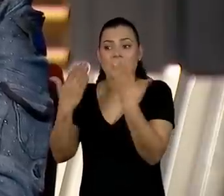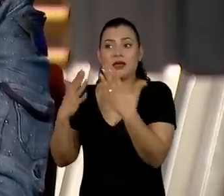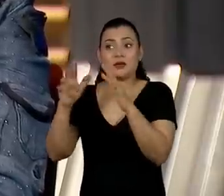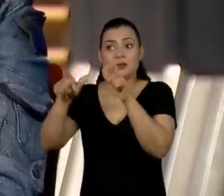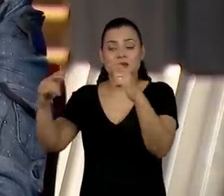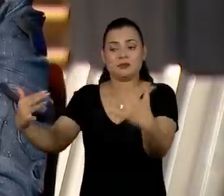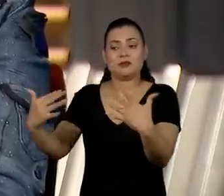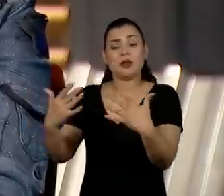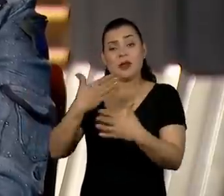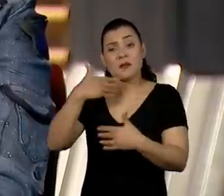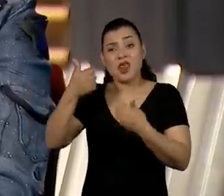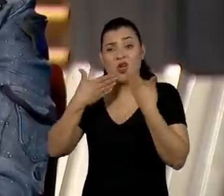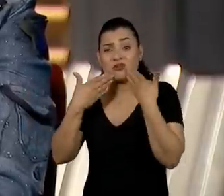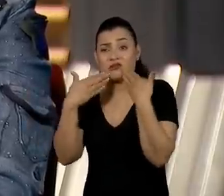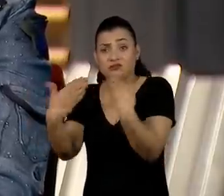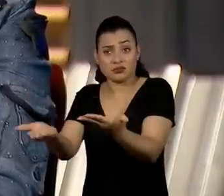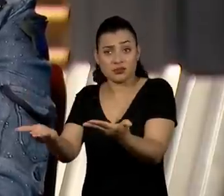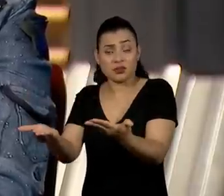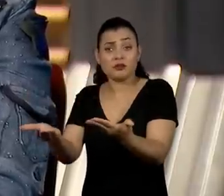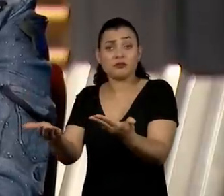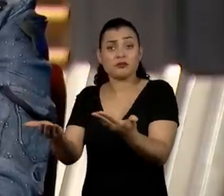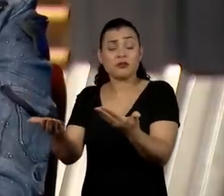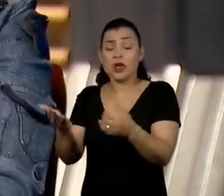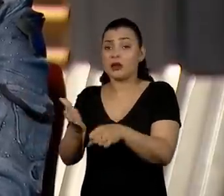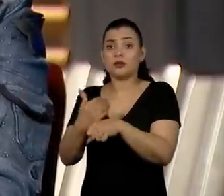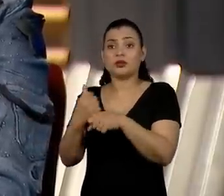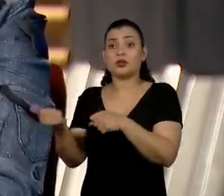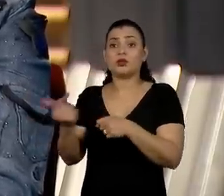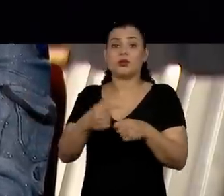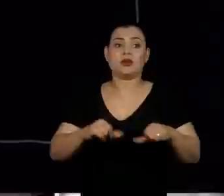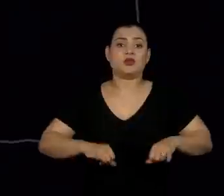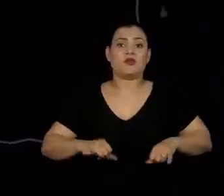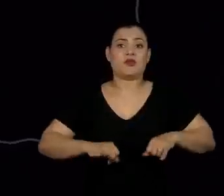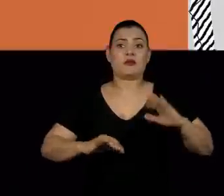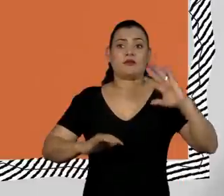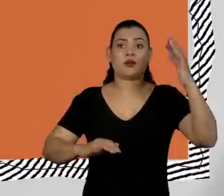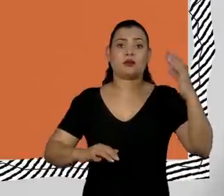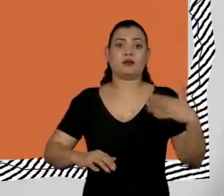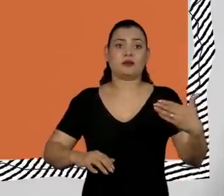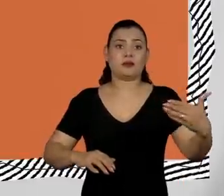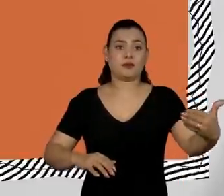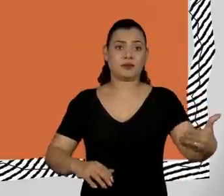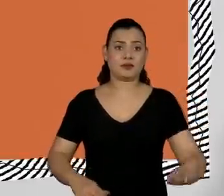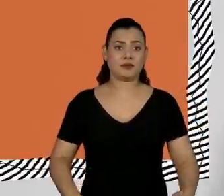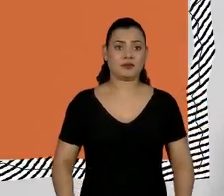mas é melhor expor o sentimento antes do que sofrer depois